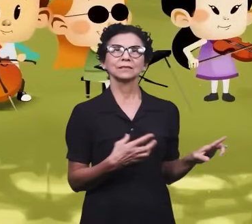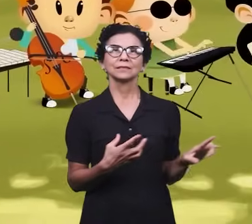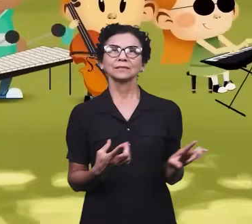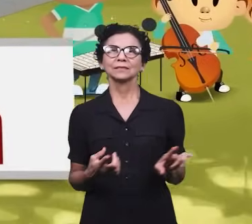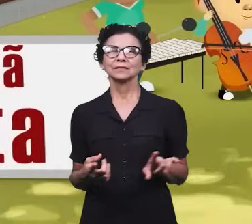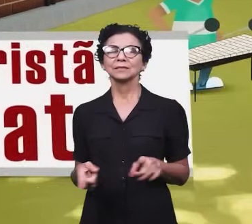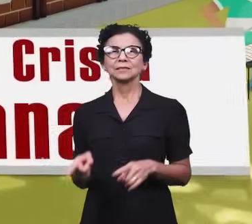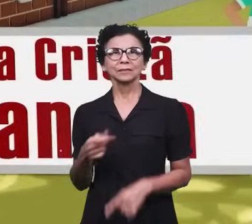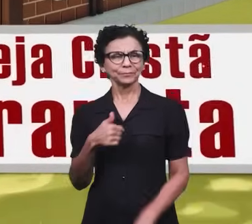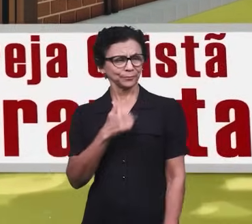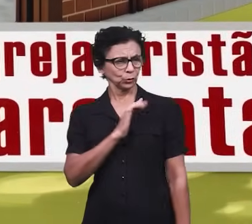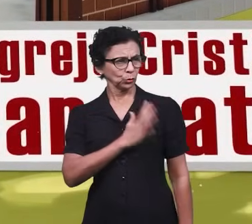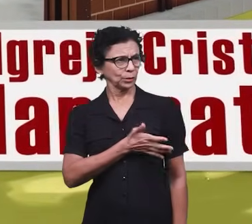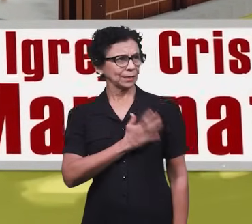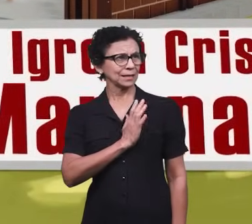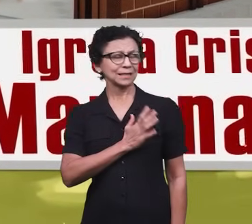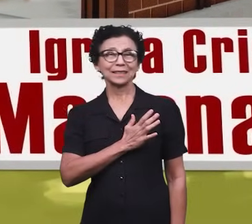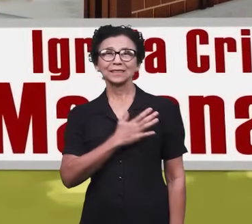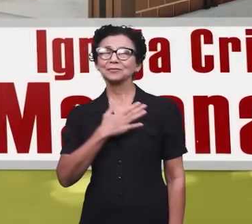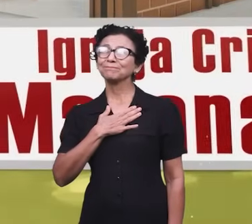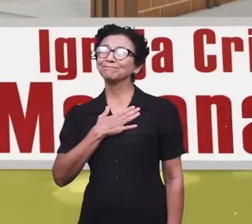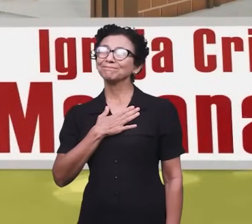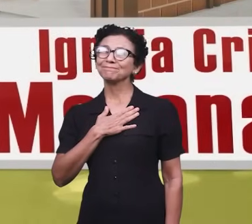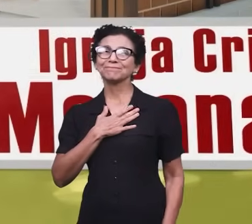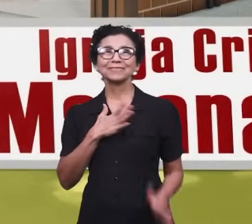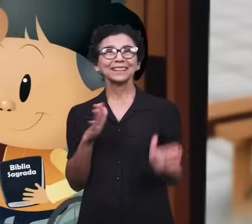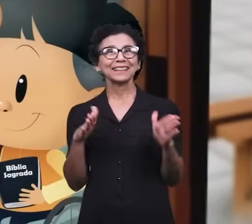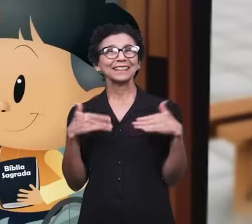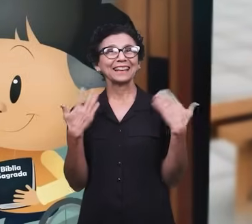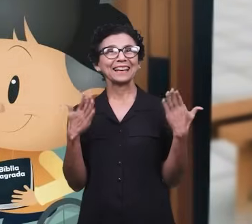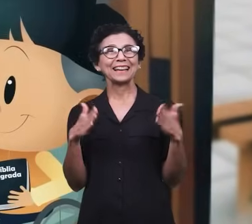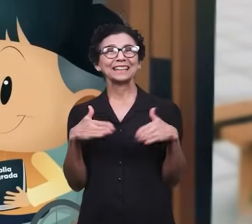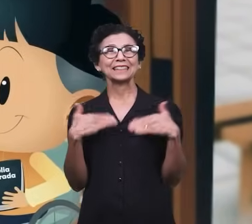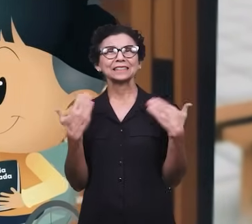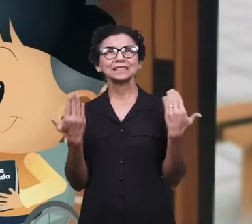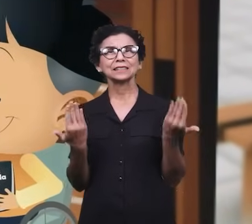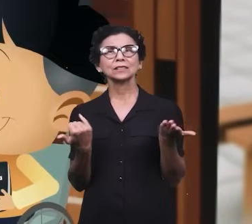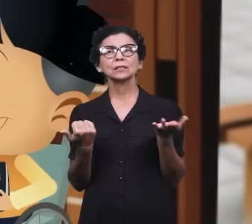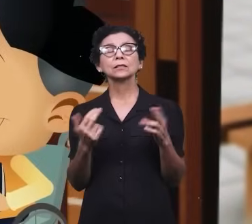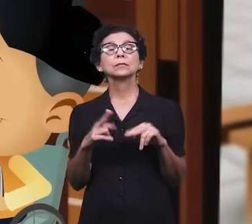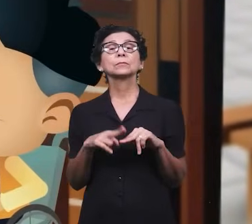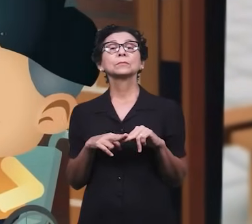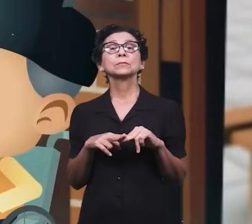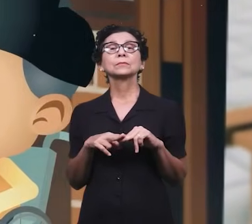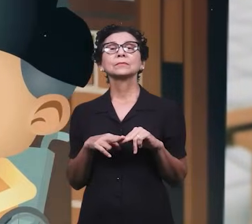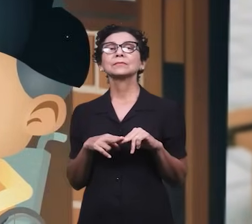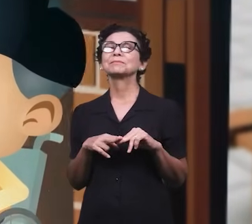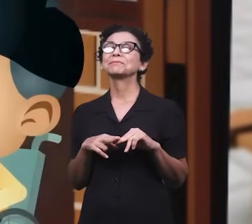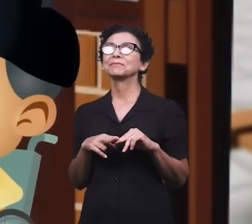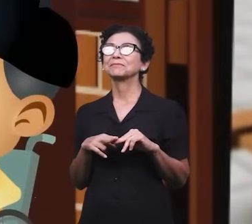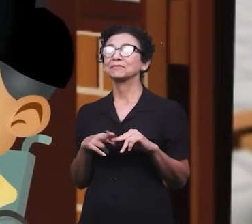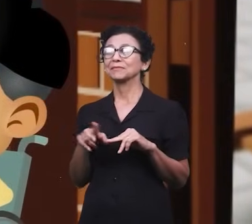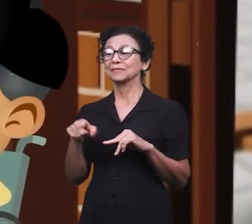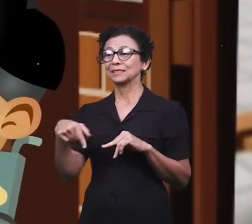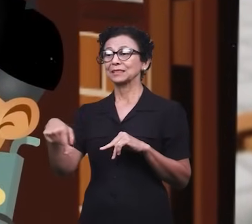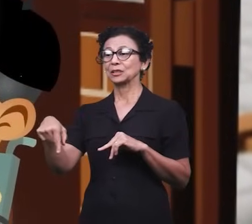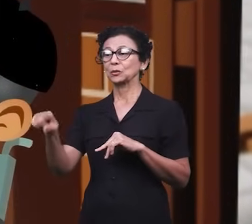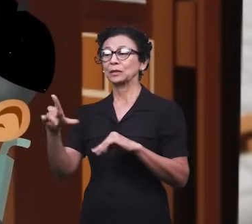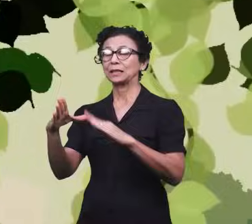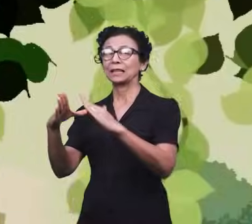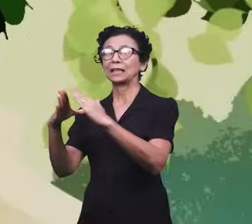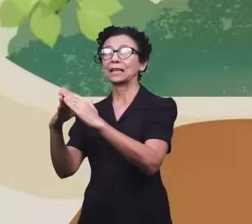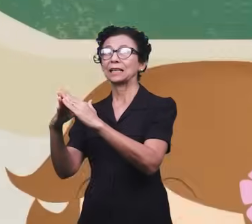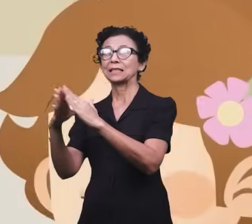Tenho um coração alegre, porque estou na casa do